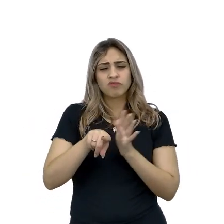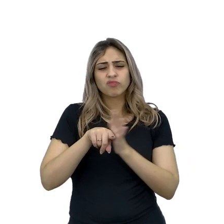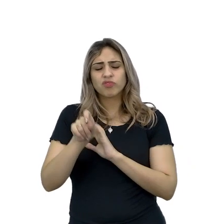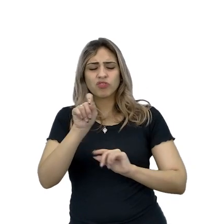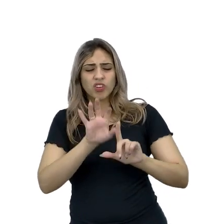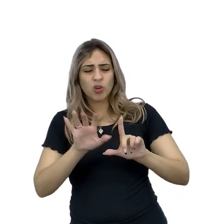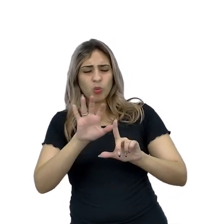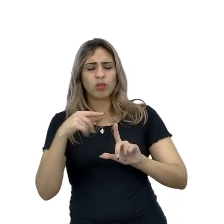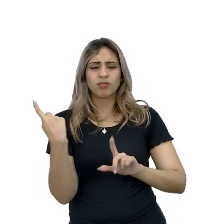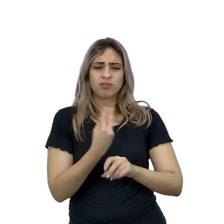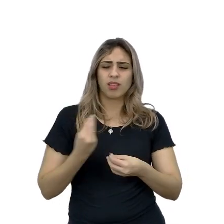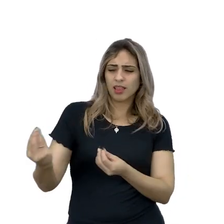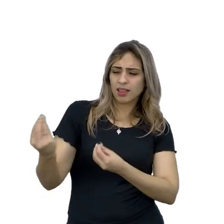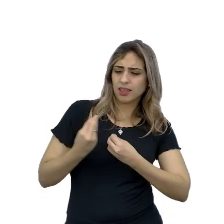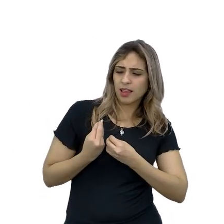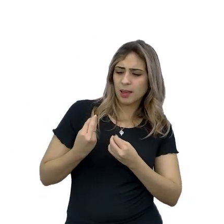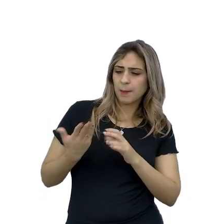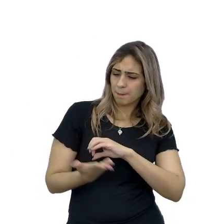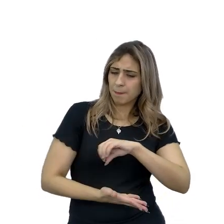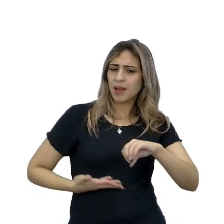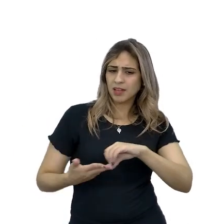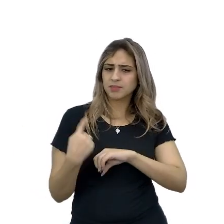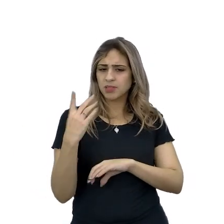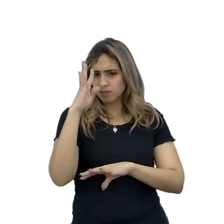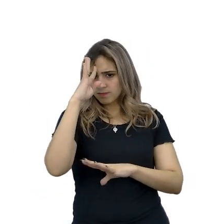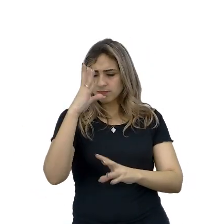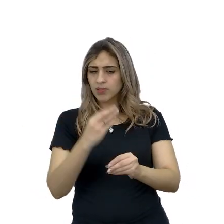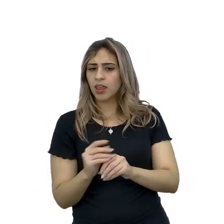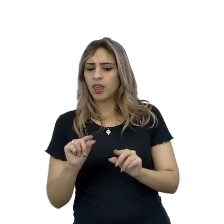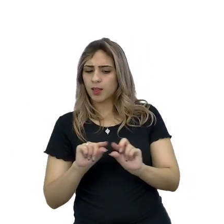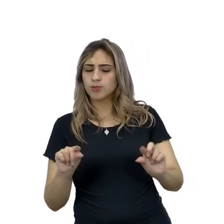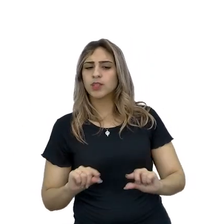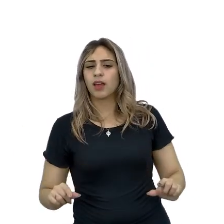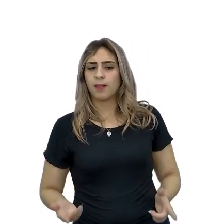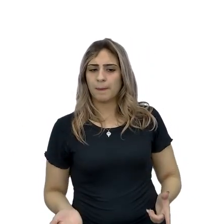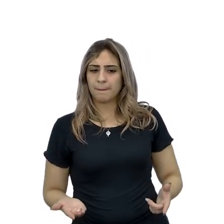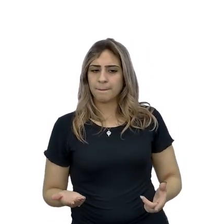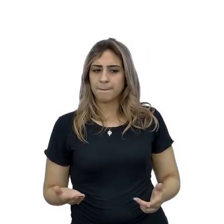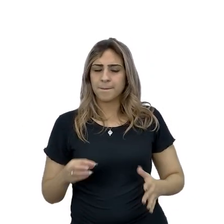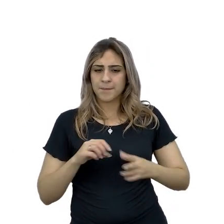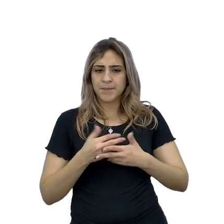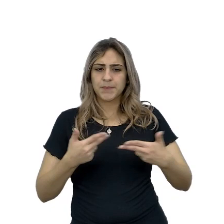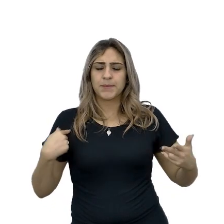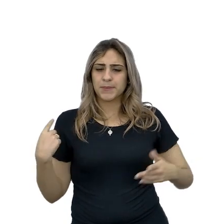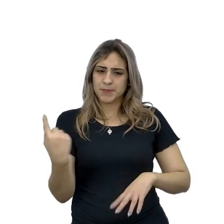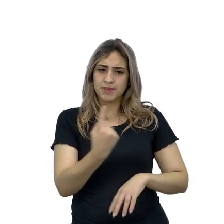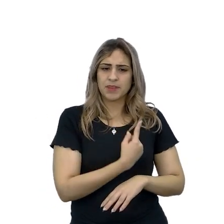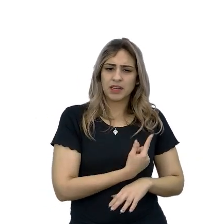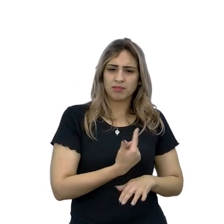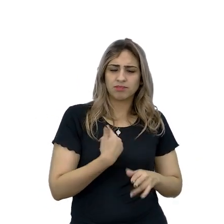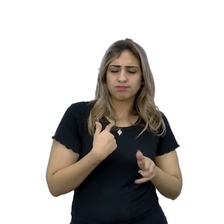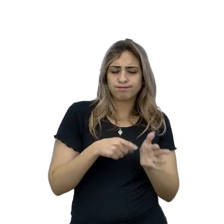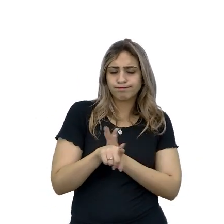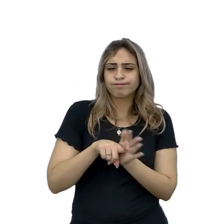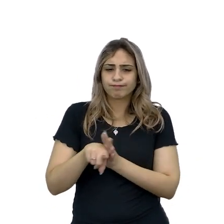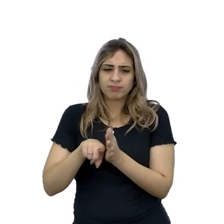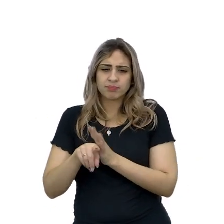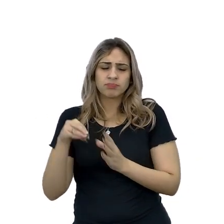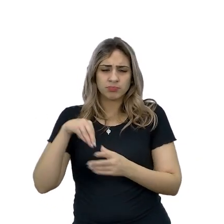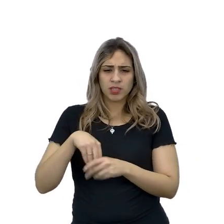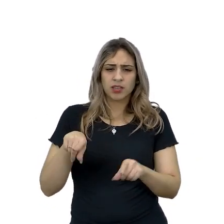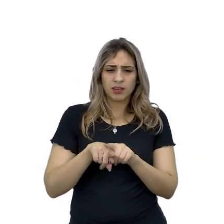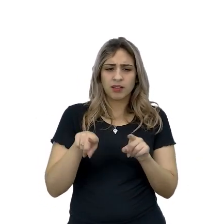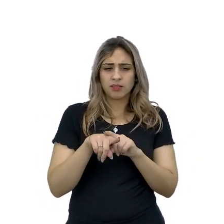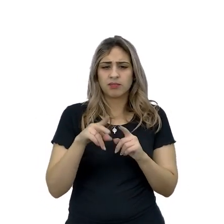alguma coisa que nos dá base para a gente entender aquele enunciado. E a comanda, aquilo a gente vai pesquisar. Nesse caso,